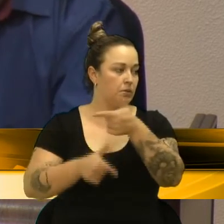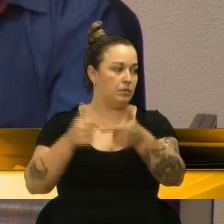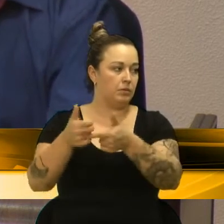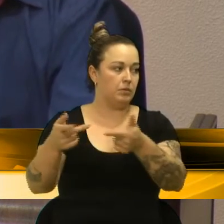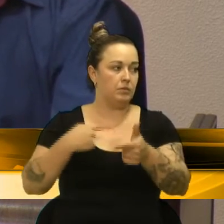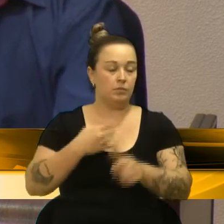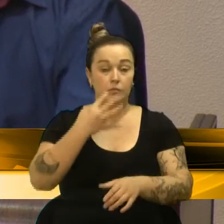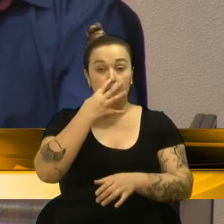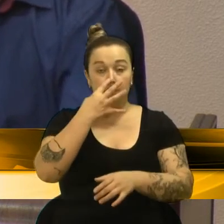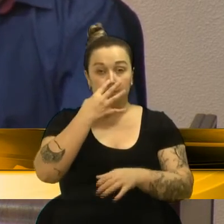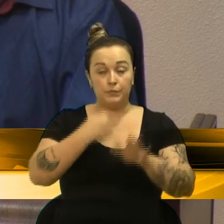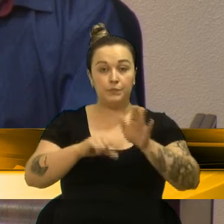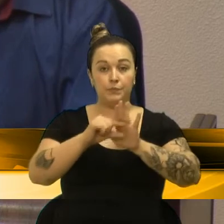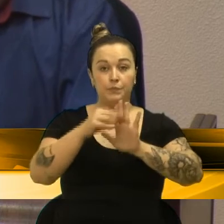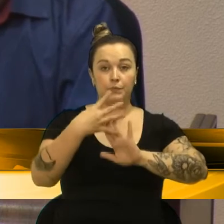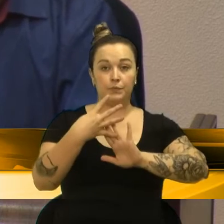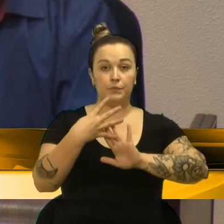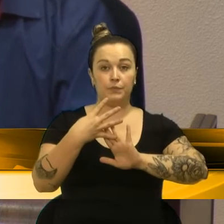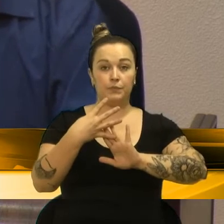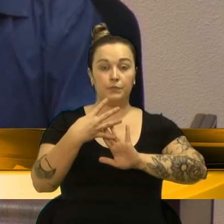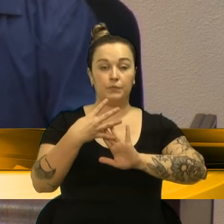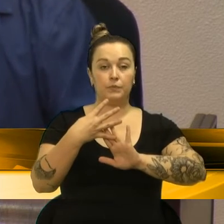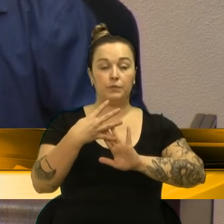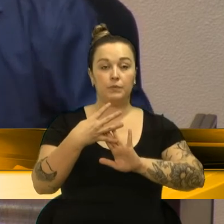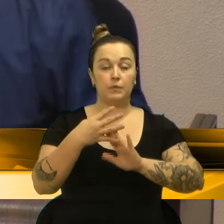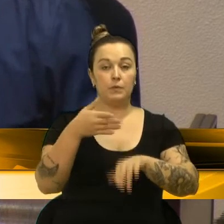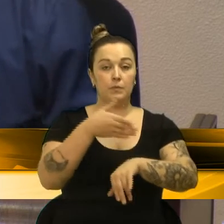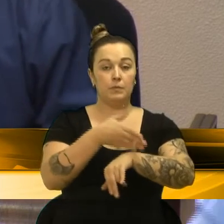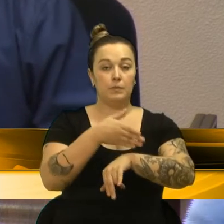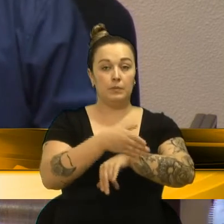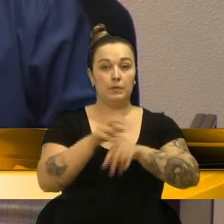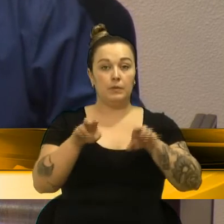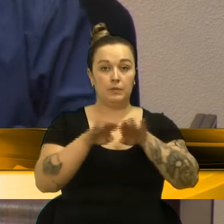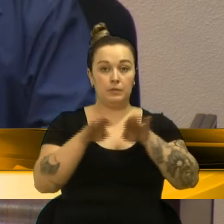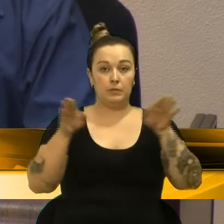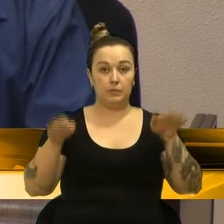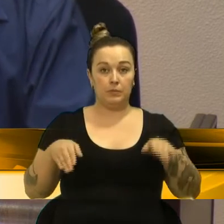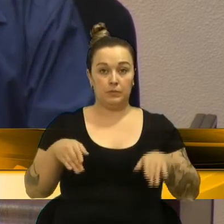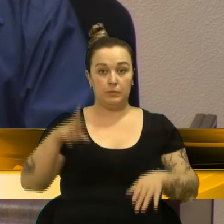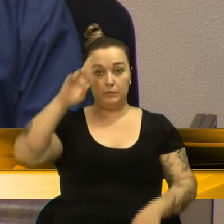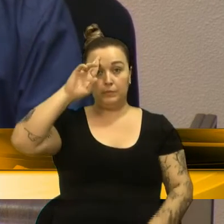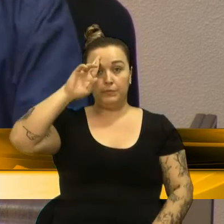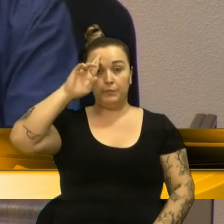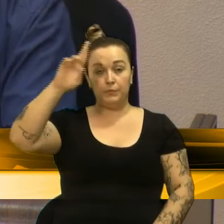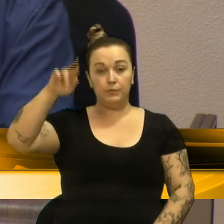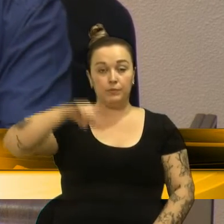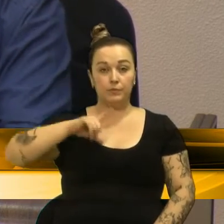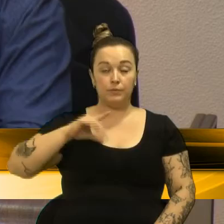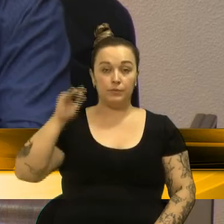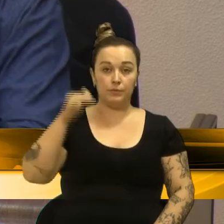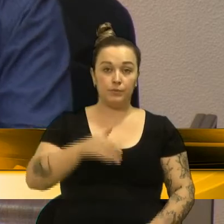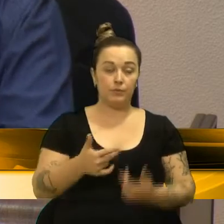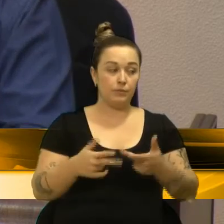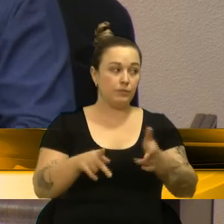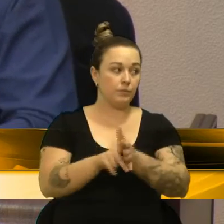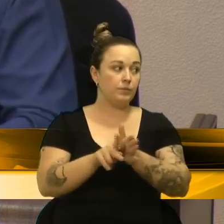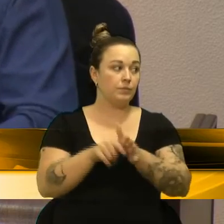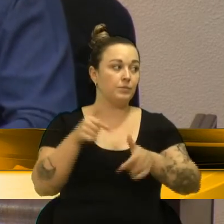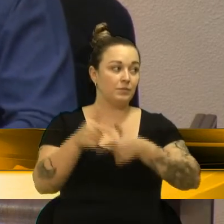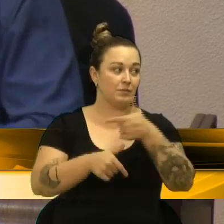Inciso 4º. Os membros da mesa diretora, inclusive seu presidente, serão eleitos entre os conselheiros que compõem o plenário